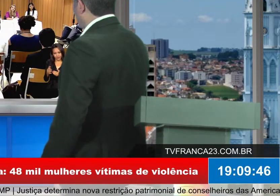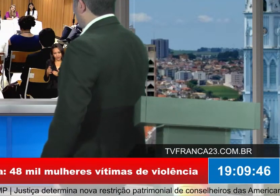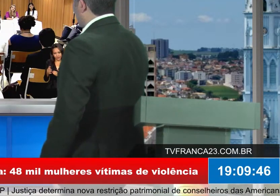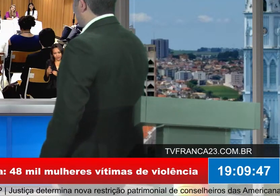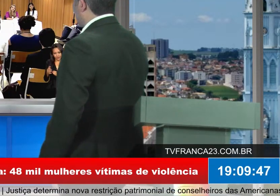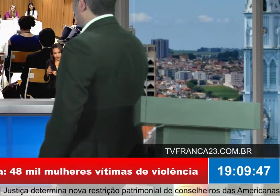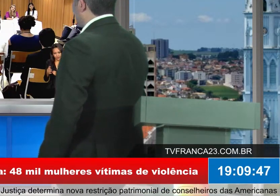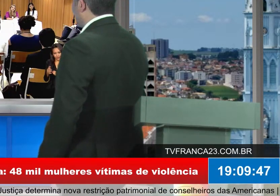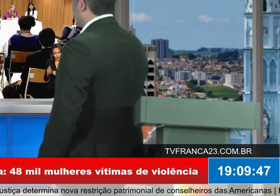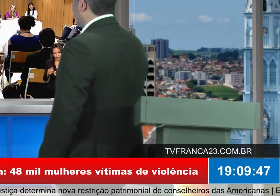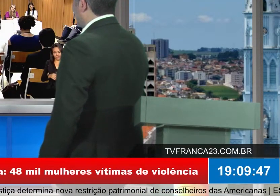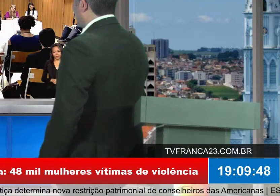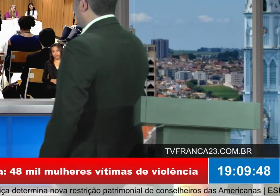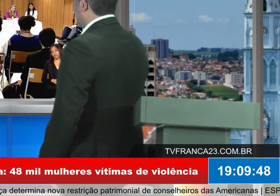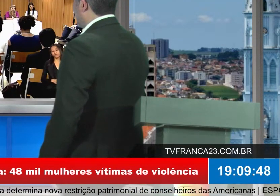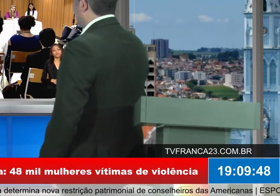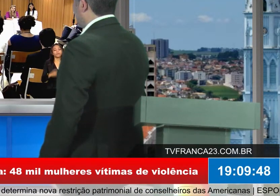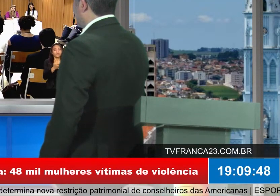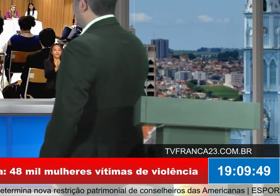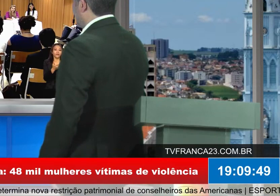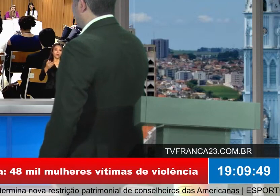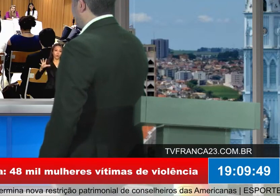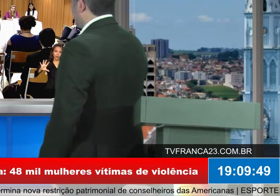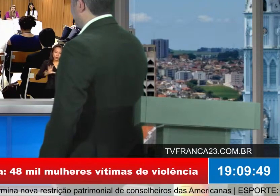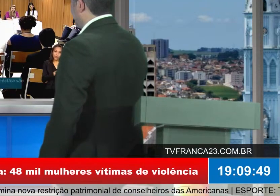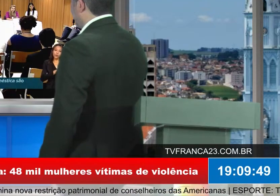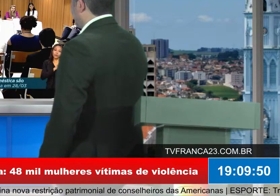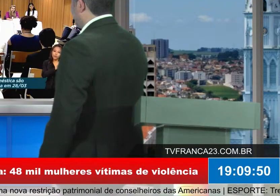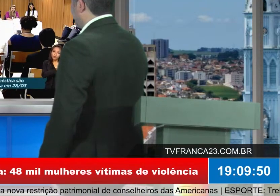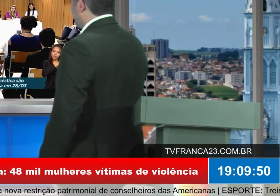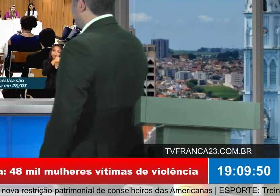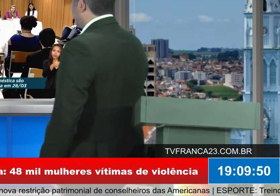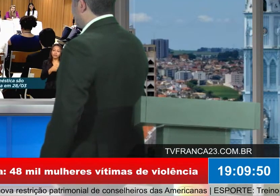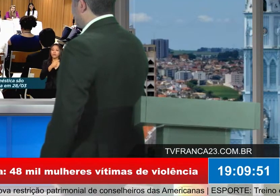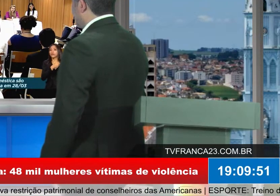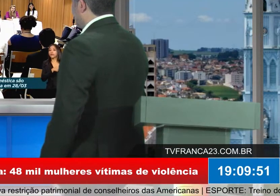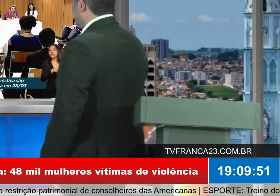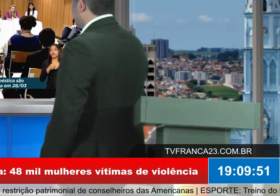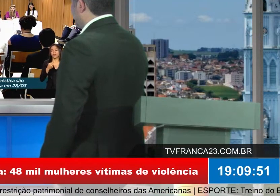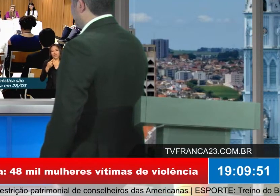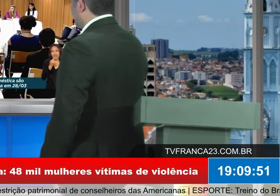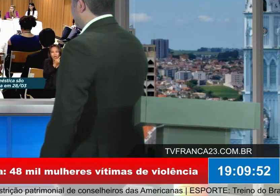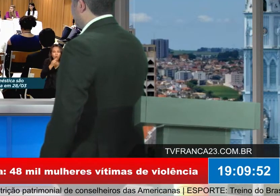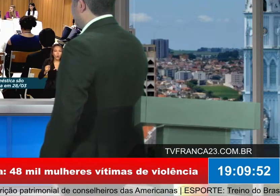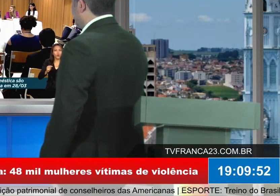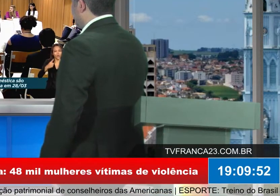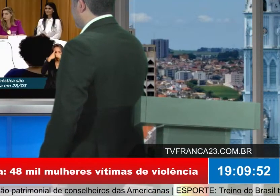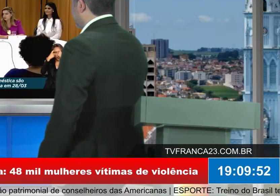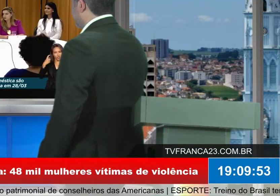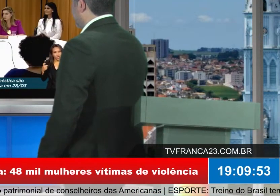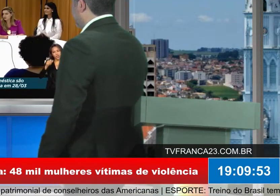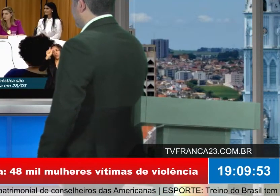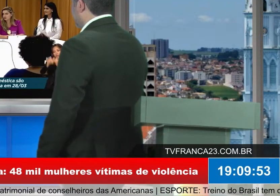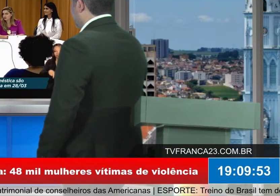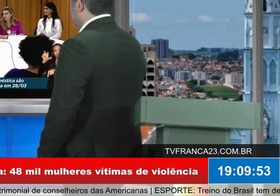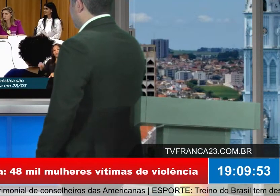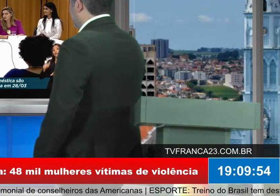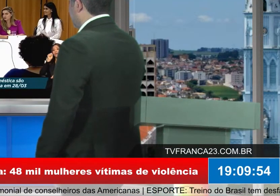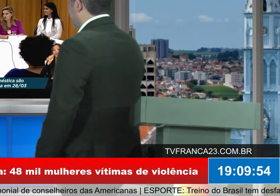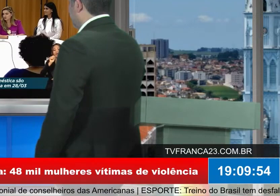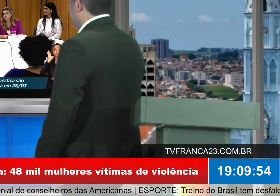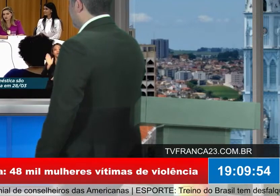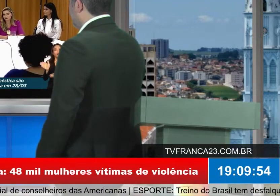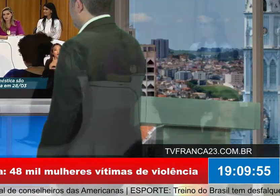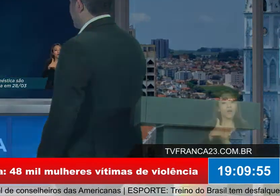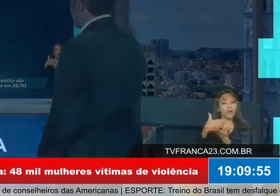JR 23. A Operação Átria de Combate e Prevenção da Violência contra a Mulher foi iniciada no